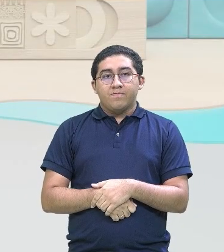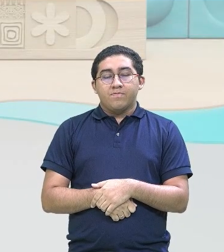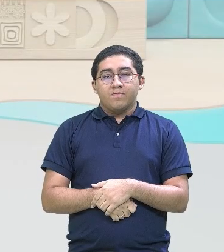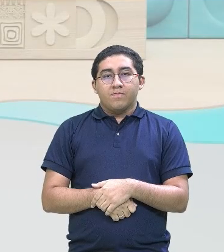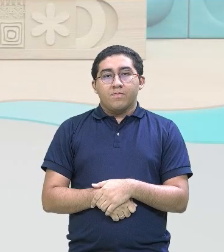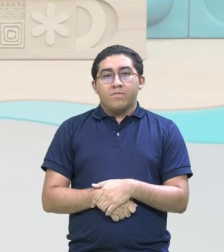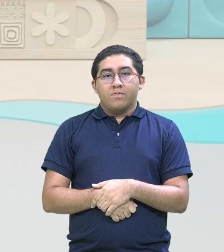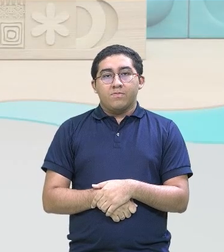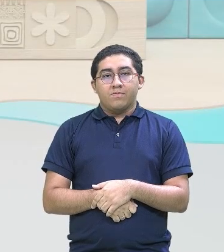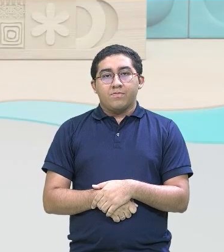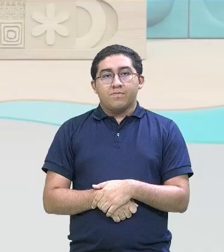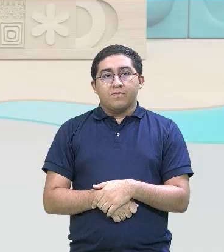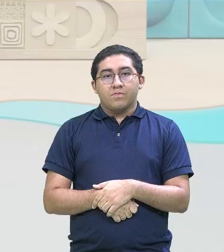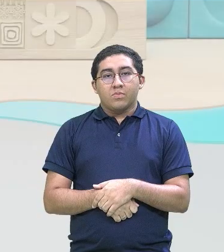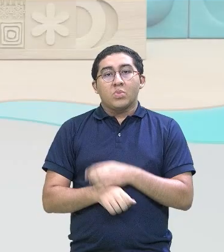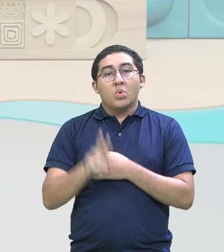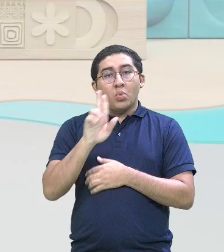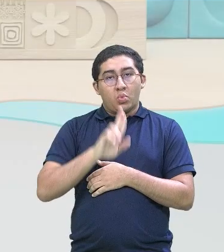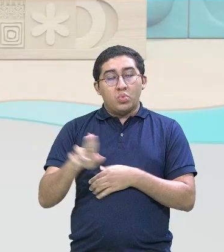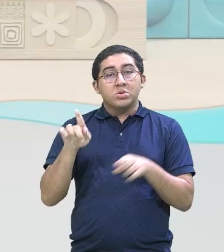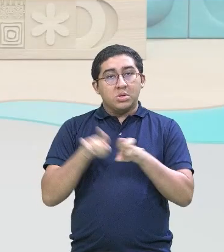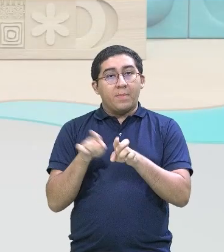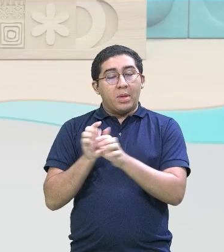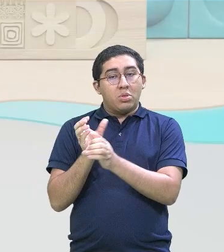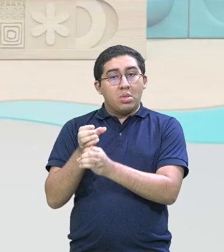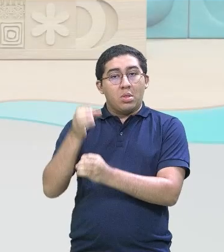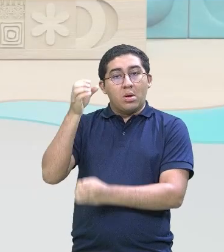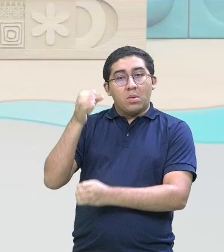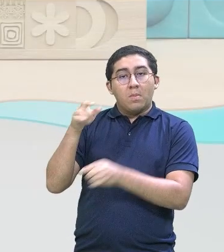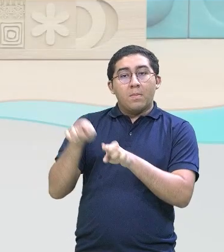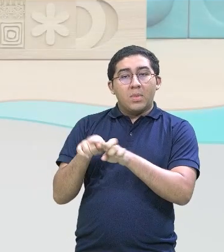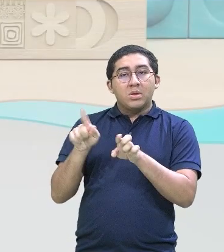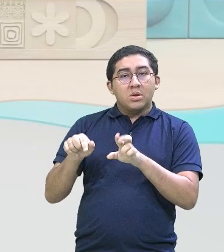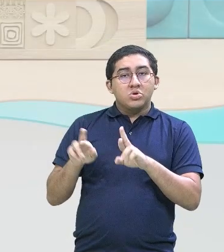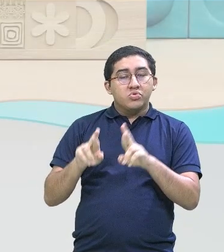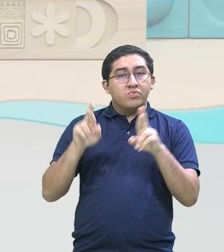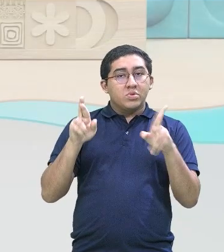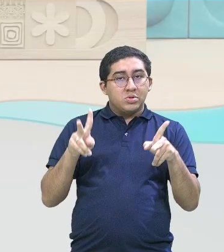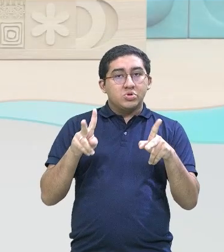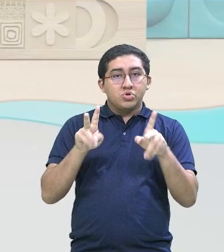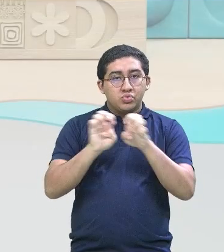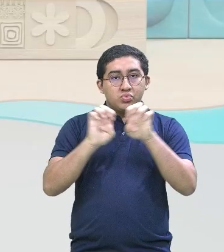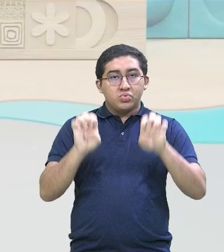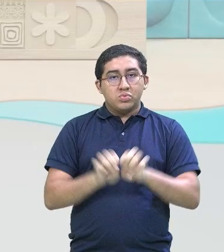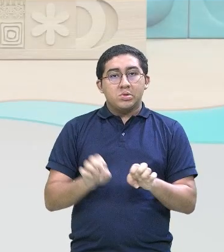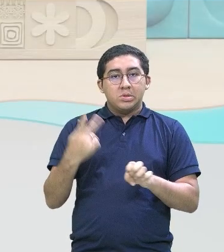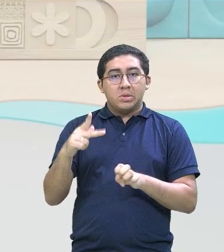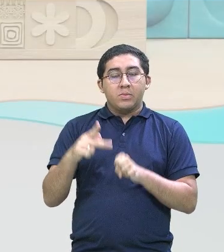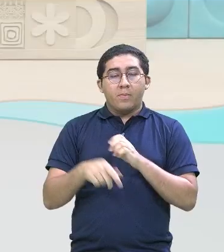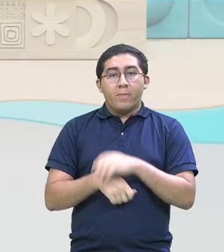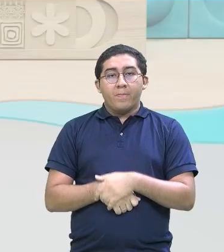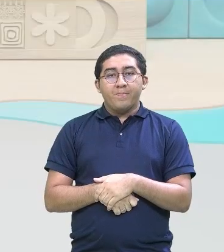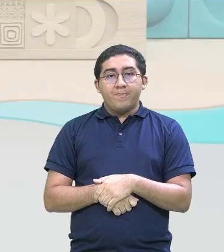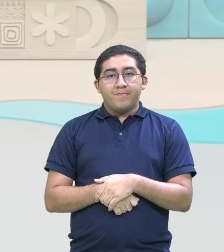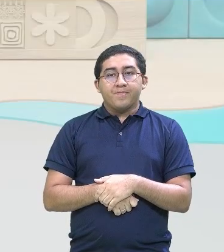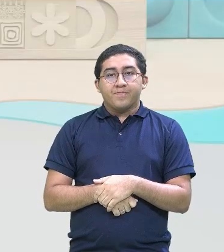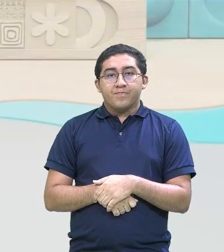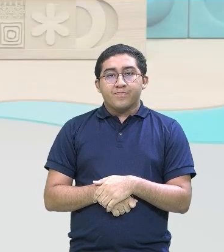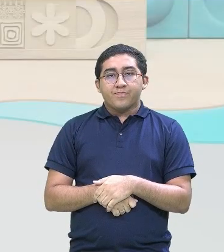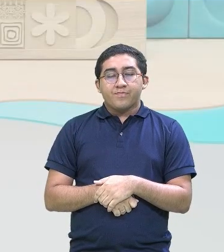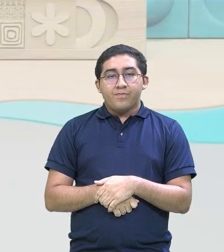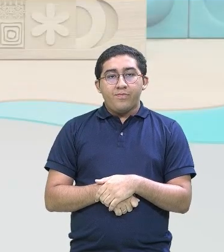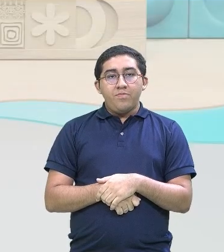Então, o cricket utiliza também um taco, mas é um taco no formato diferente, né? E aí nós temos aí a entrada nos esportes